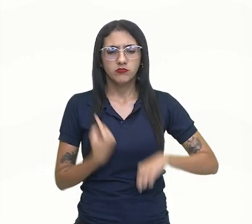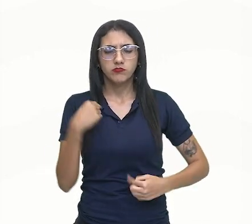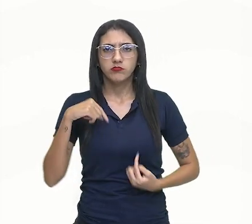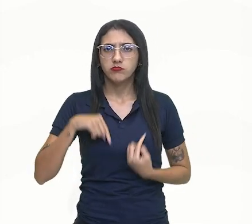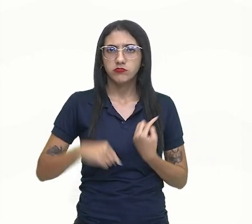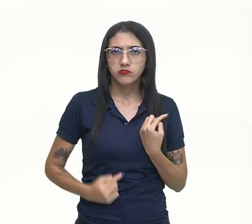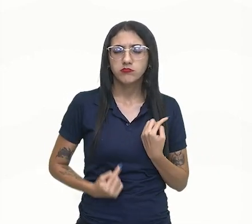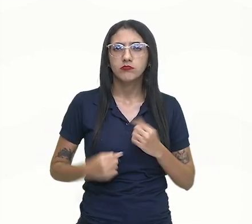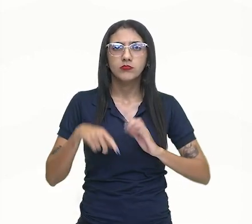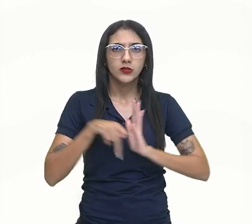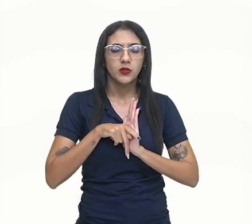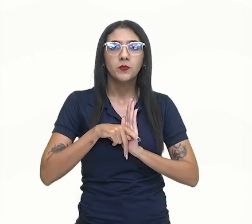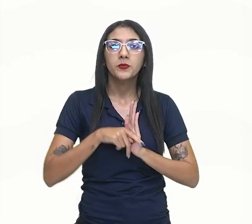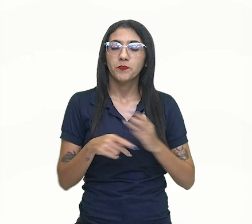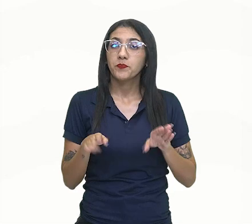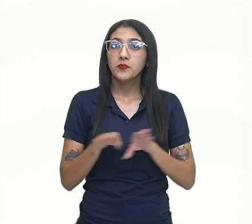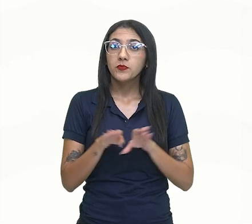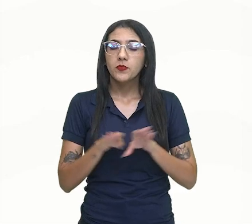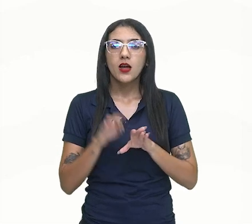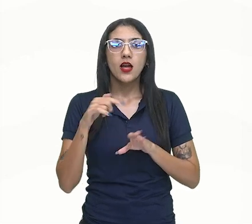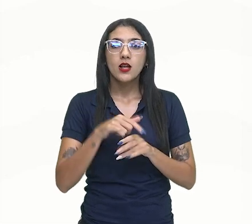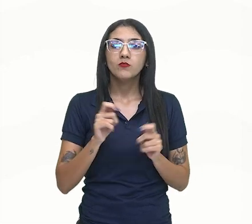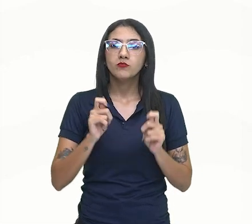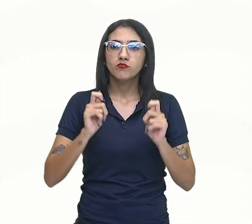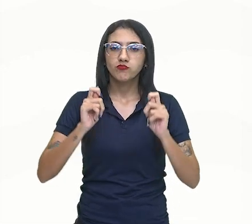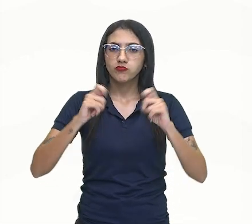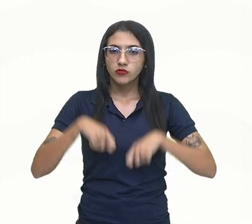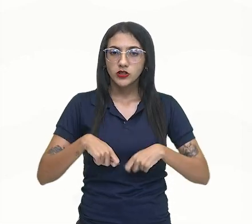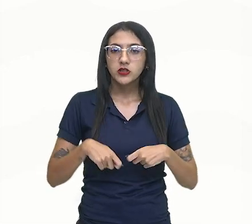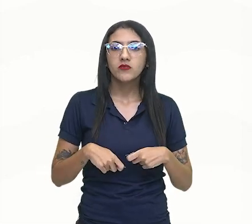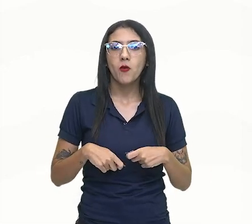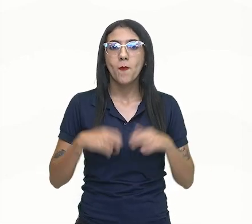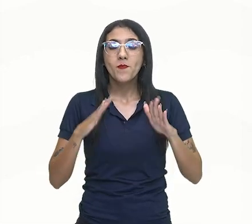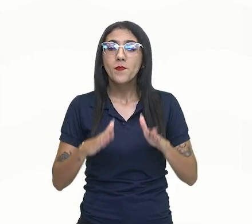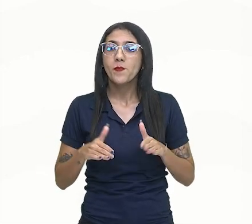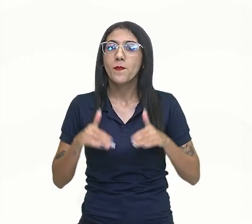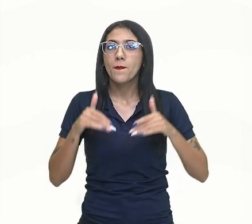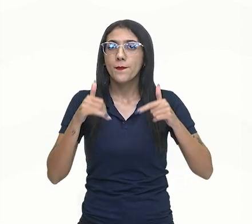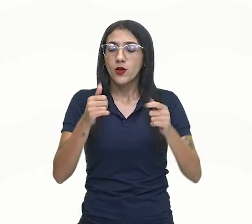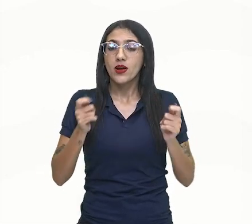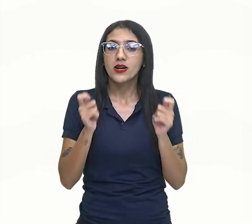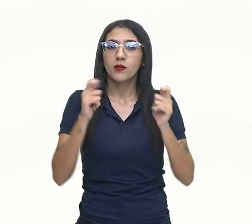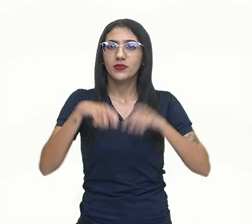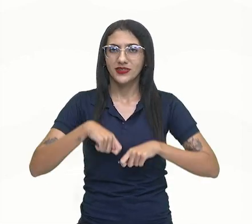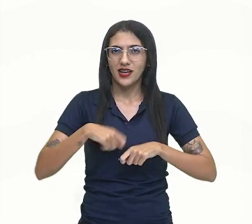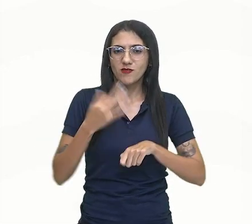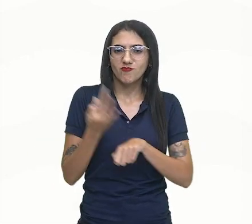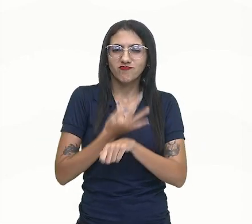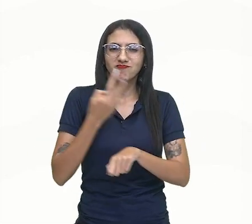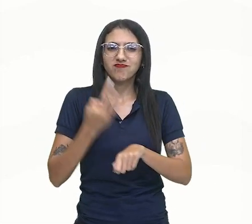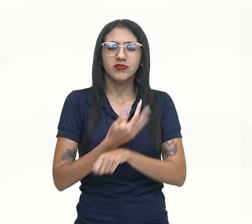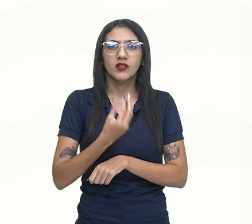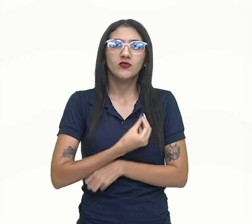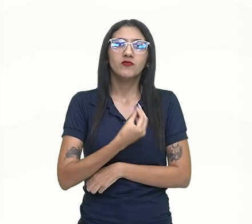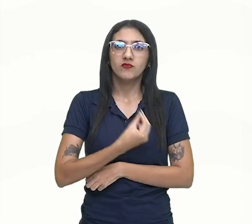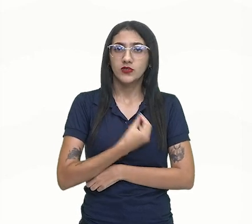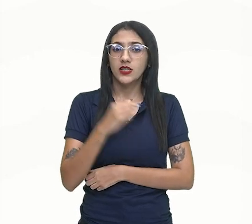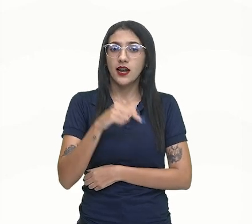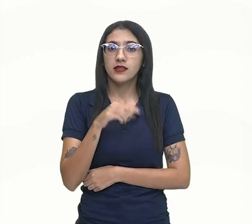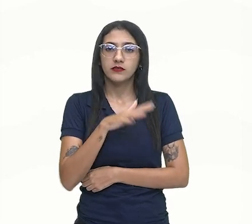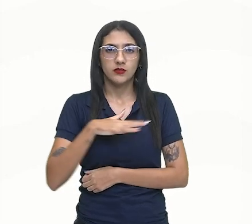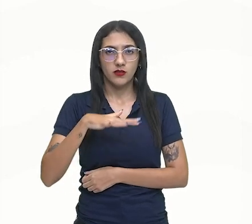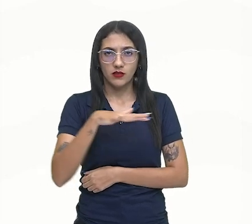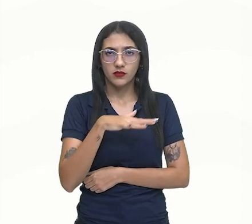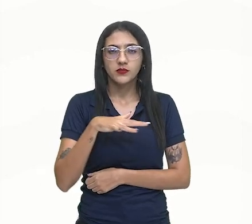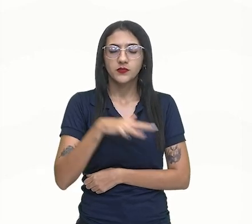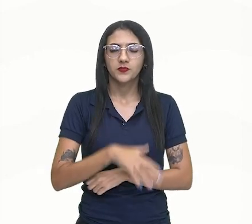seu organismo, para que aumentar a sua aptidão de sobrevivência naquele ambiente. E